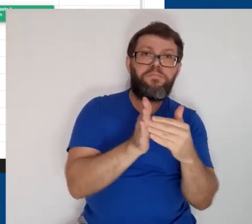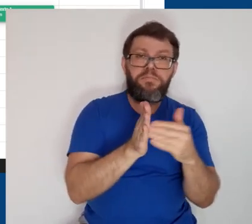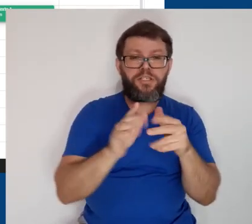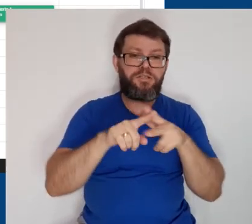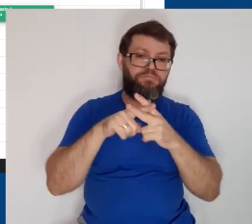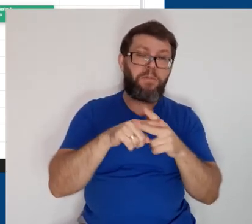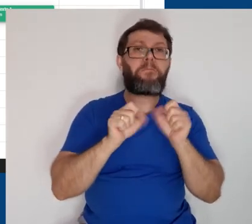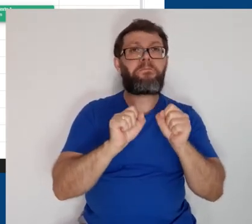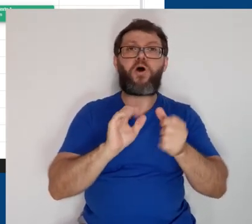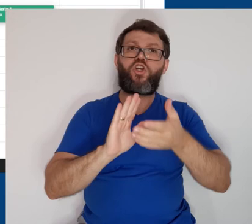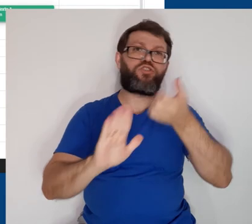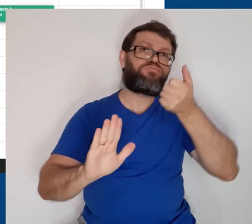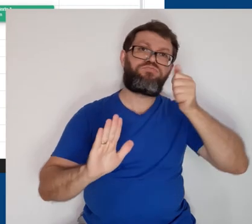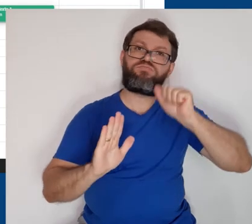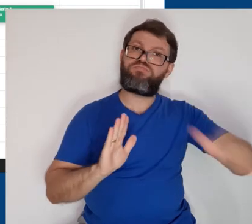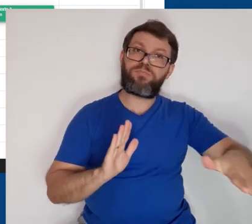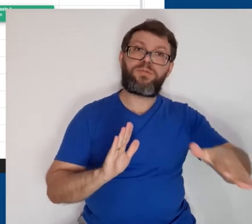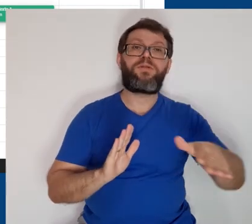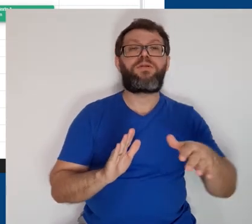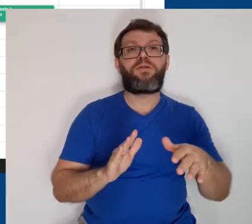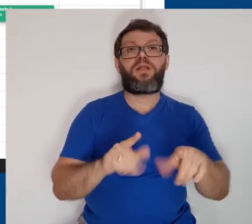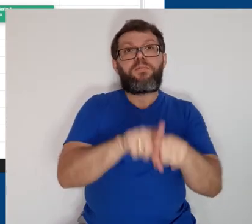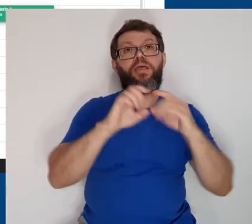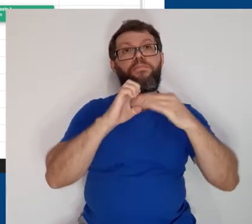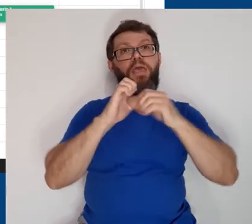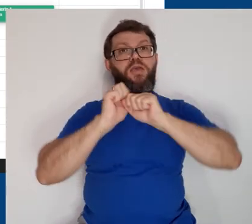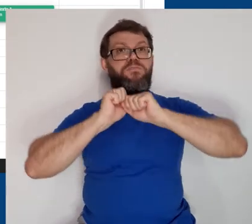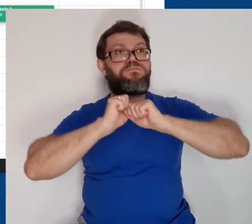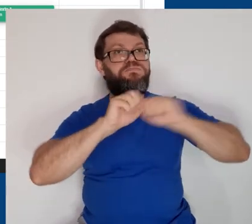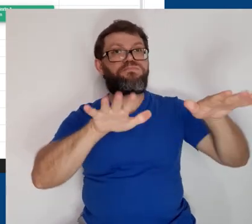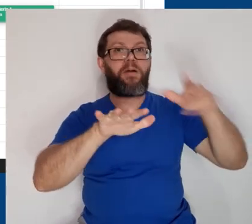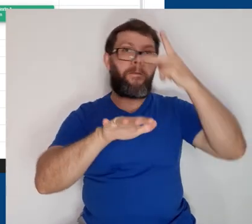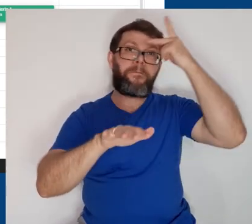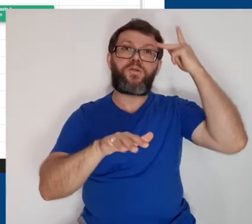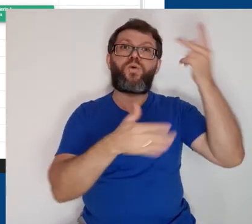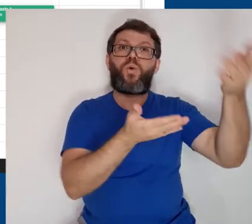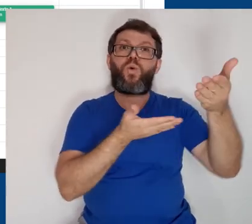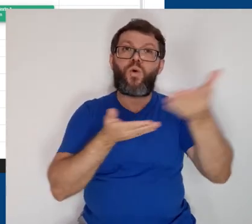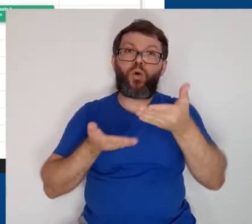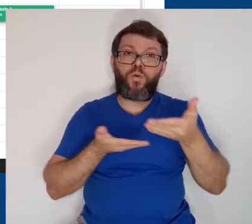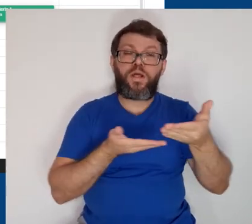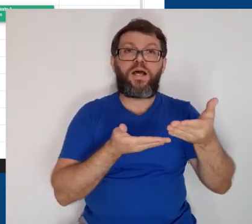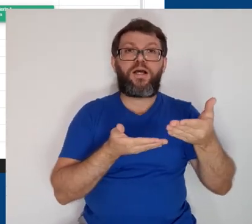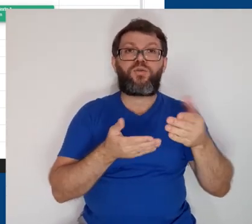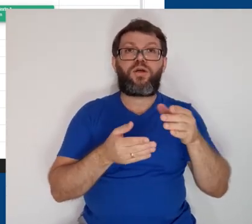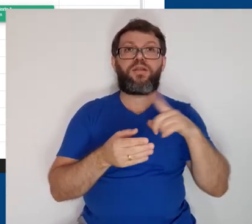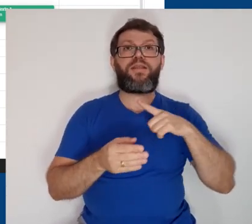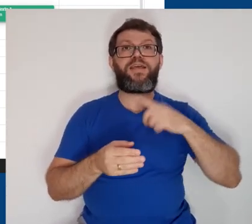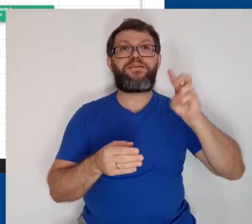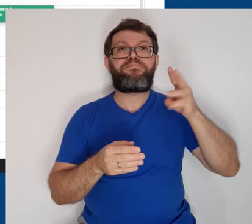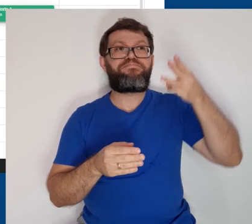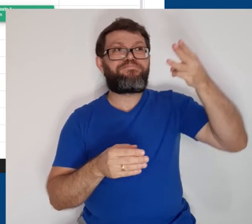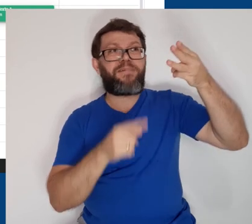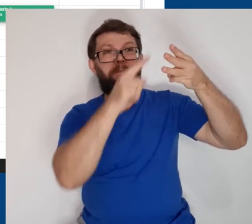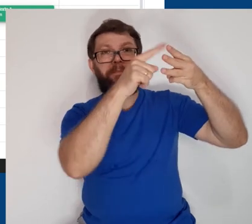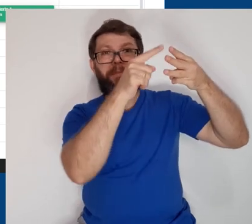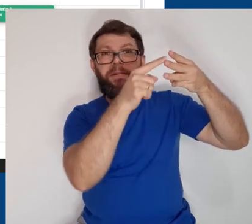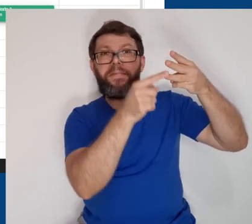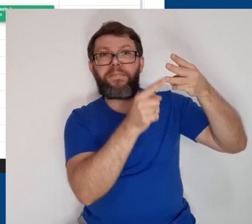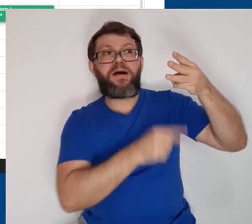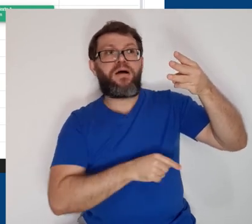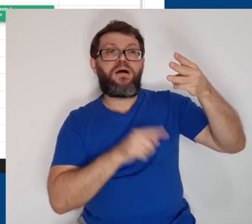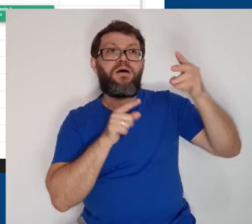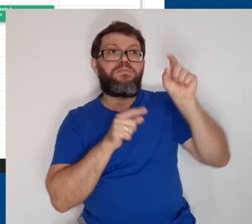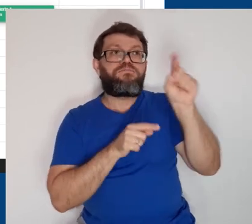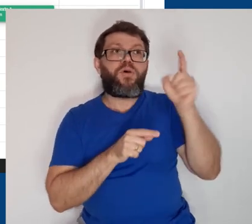editar o evento e mudar alguma das configurações e vamos excluir esse evento enviar um e-mail para